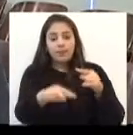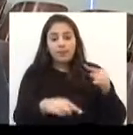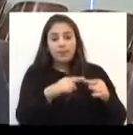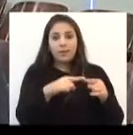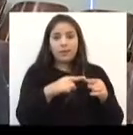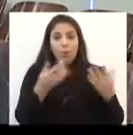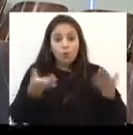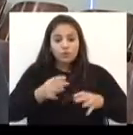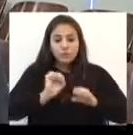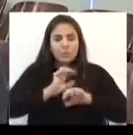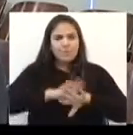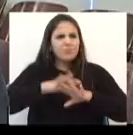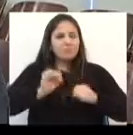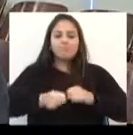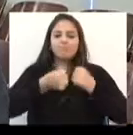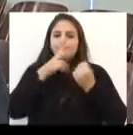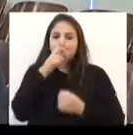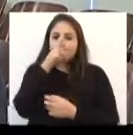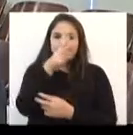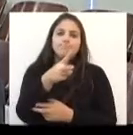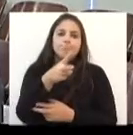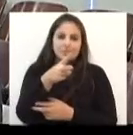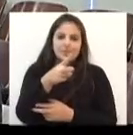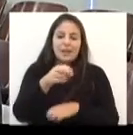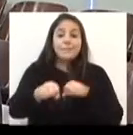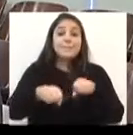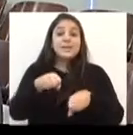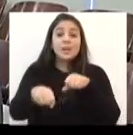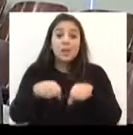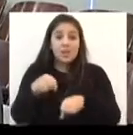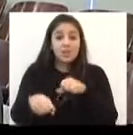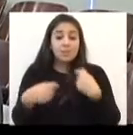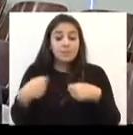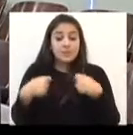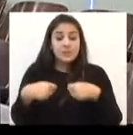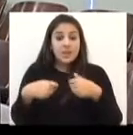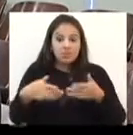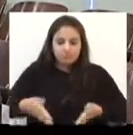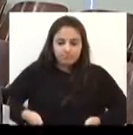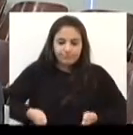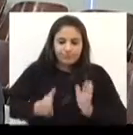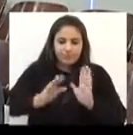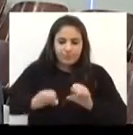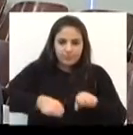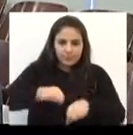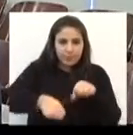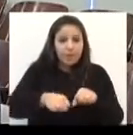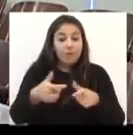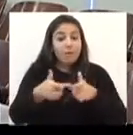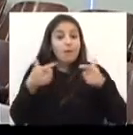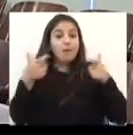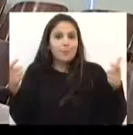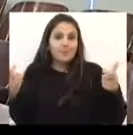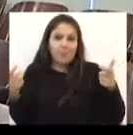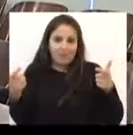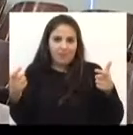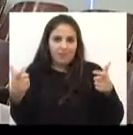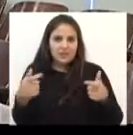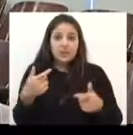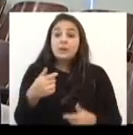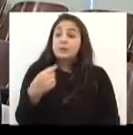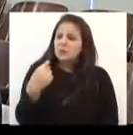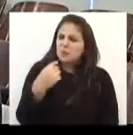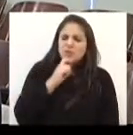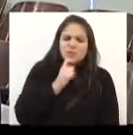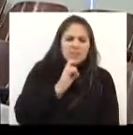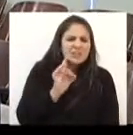da bicicleta e aí precisamos expandir as ciclovias, mas isto não basta. Nós precisamos trabalhar a consciência das pessoas,